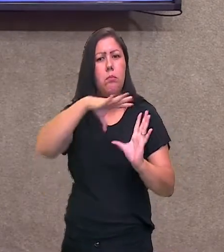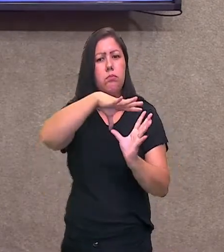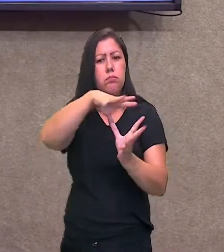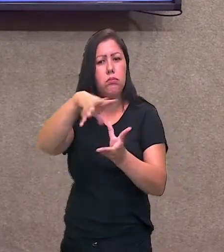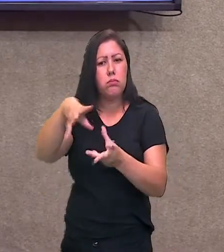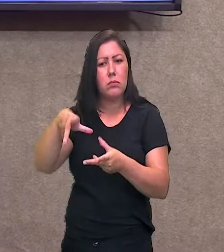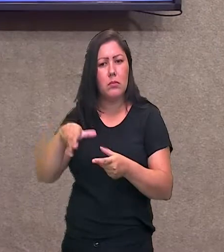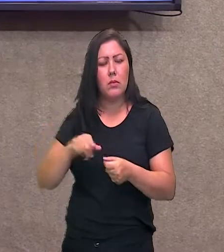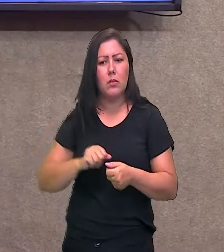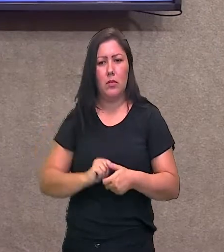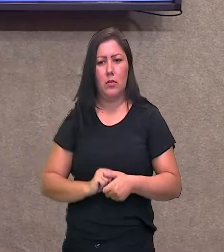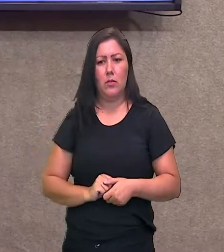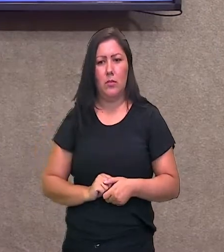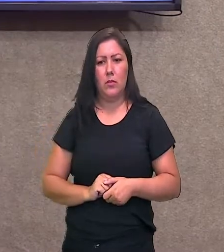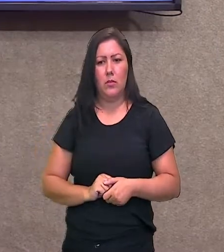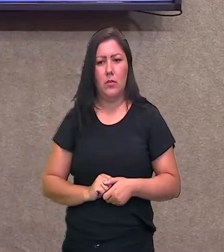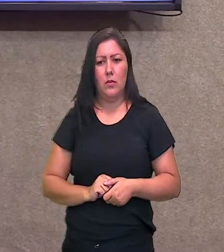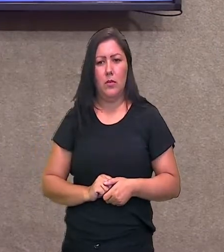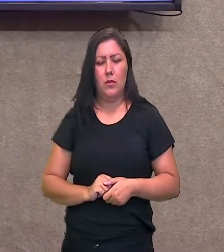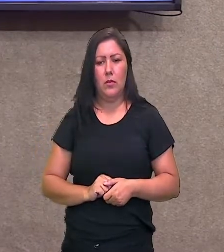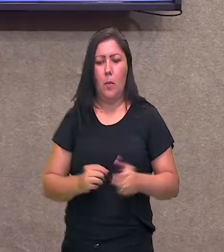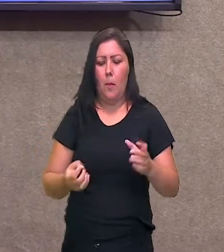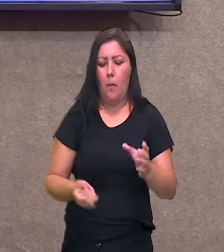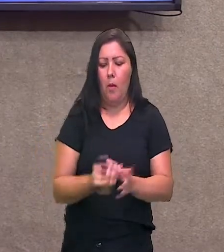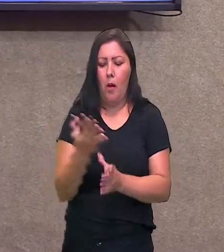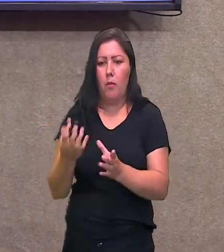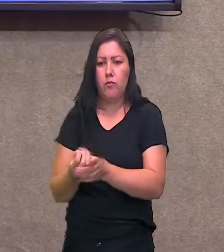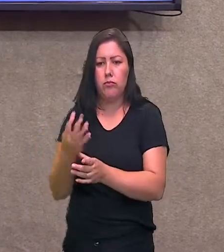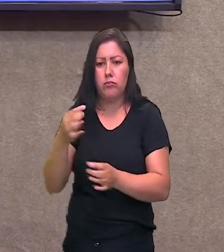aonde se produz alimento